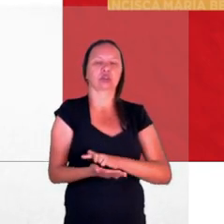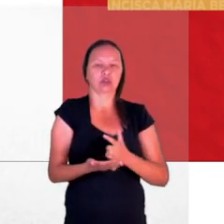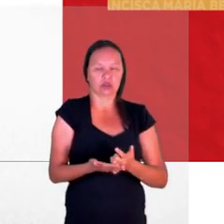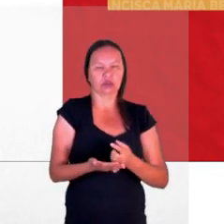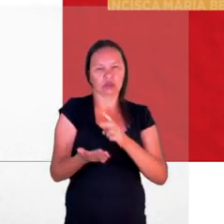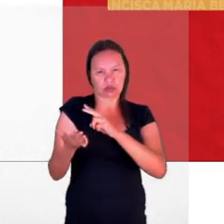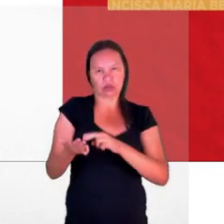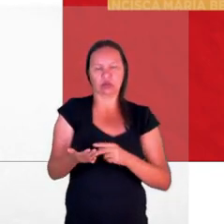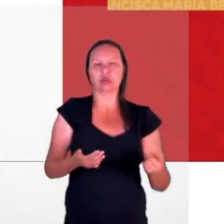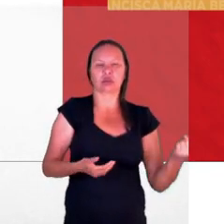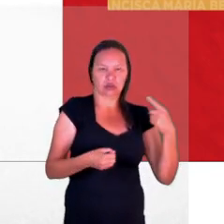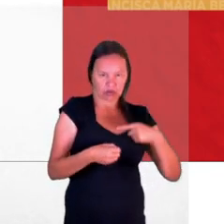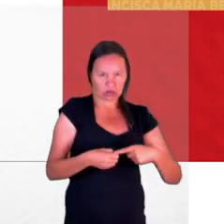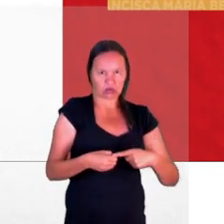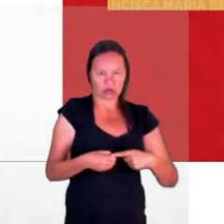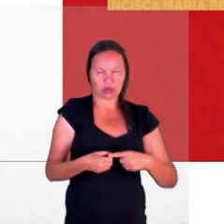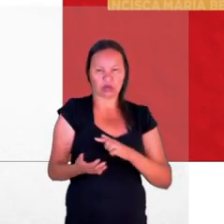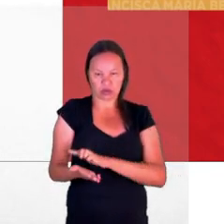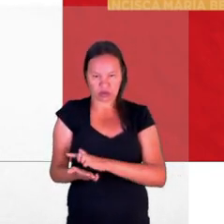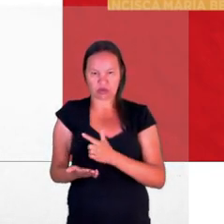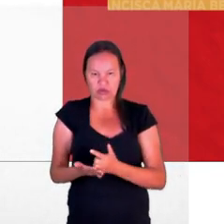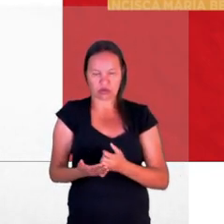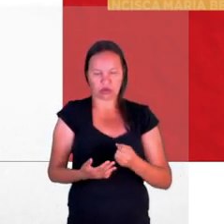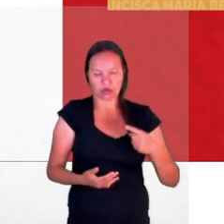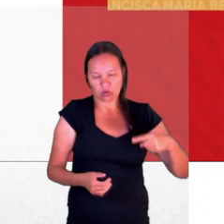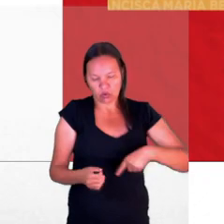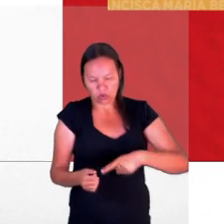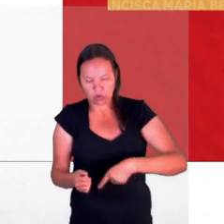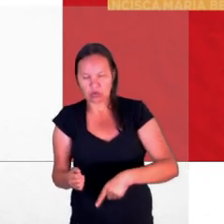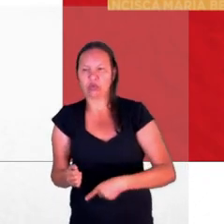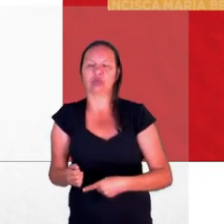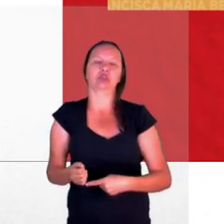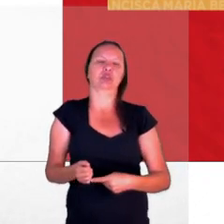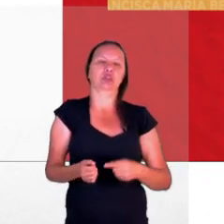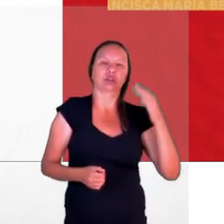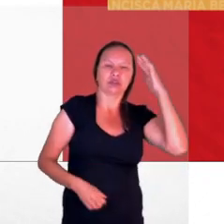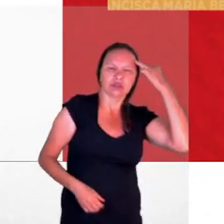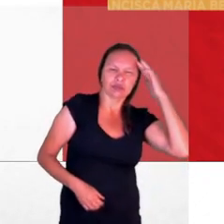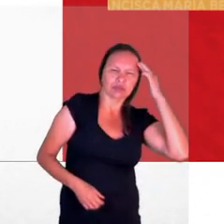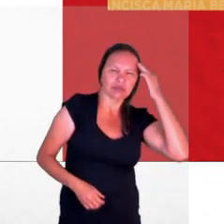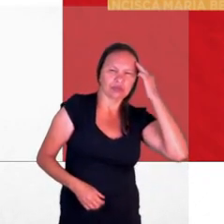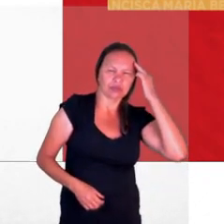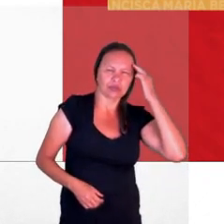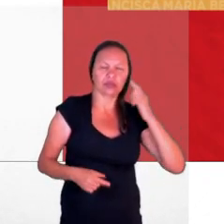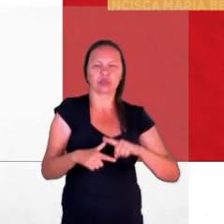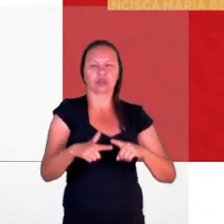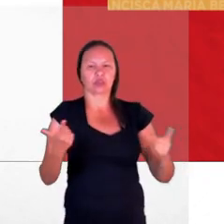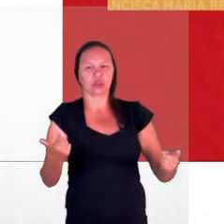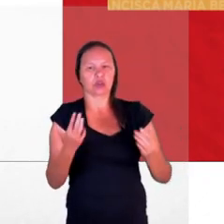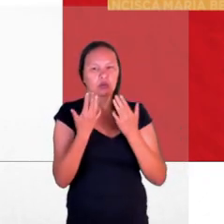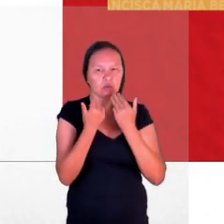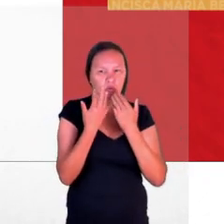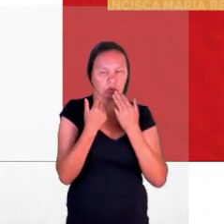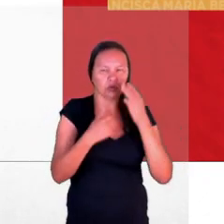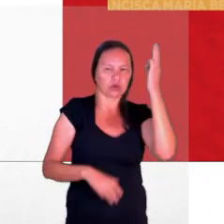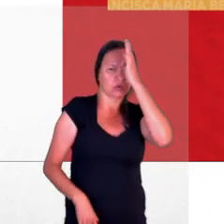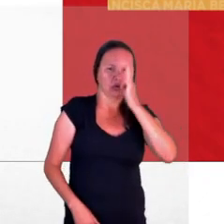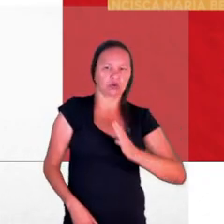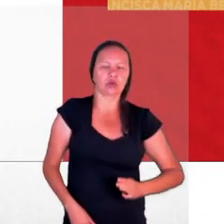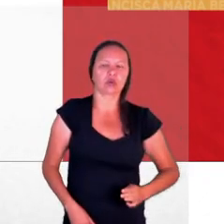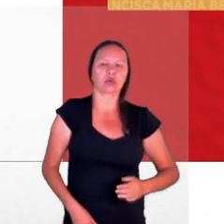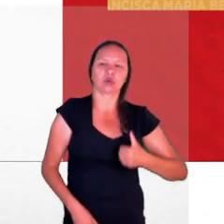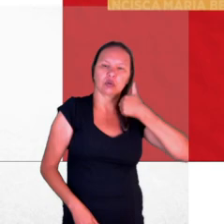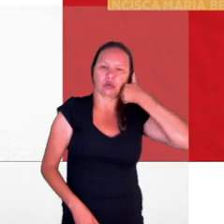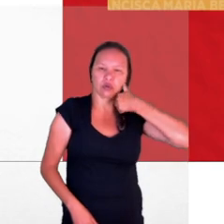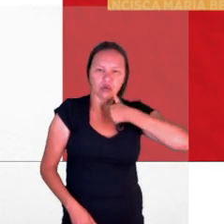quarto de despejo porque eu acho que este livro é fundamental pra gente entender o problema da fome no Brasil e escrito por uma mulher negra que